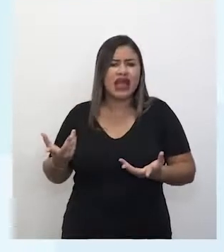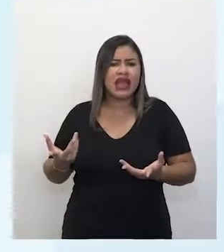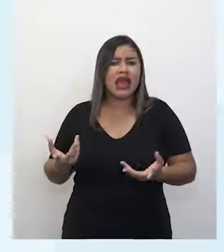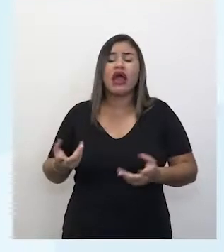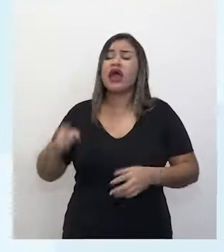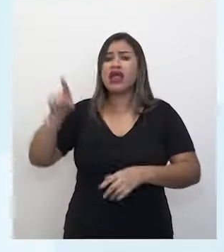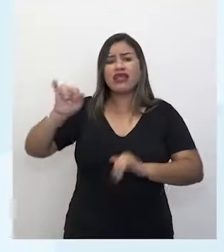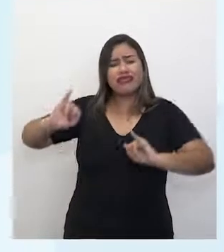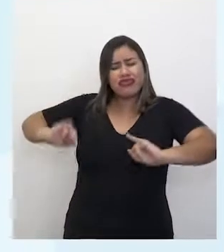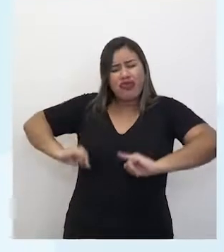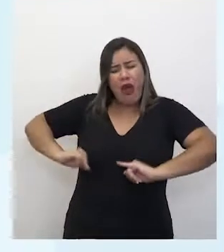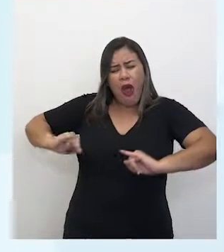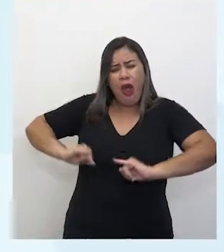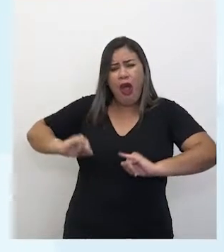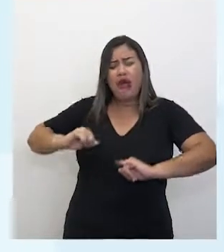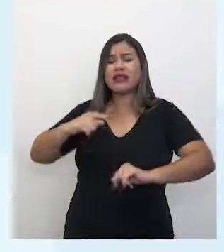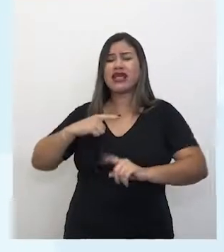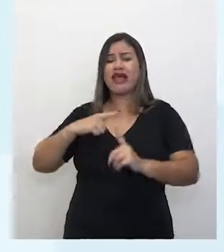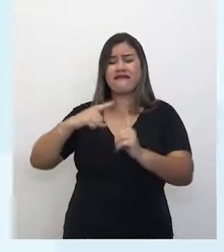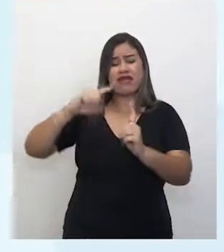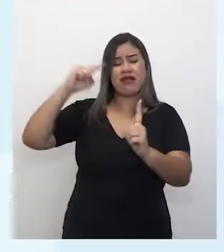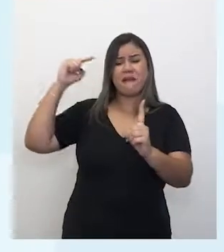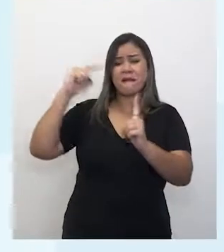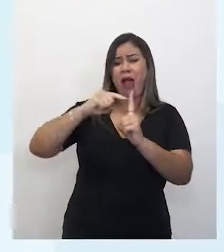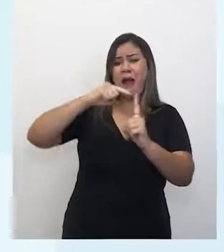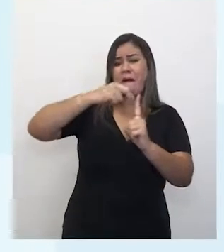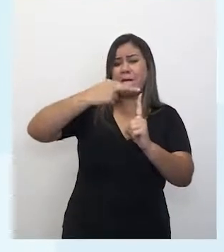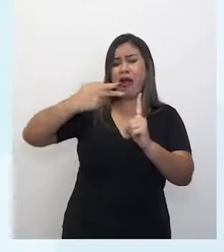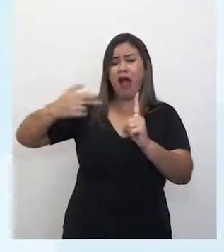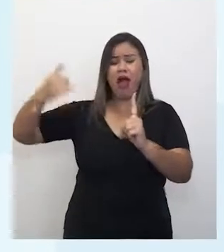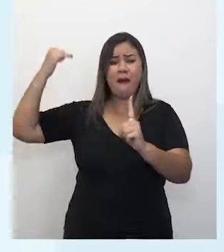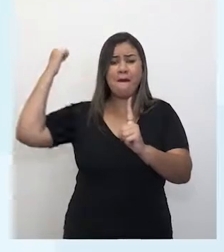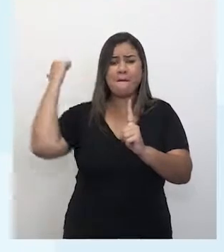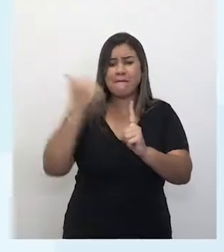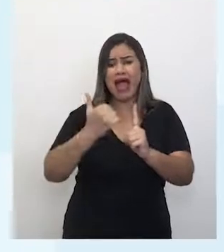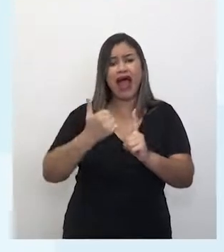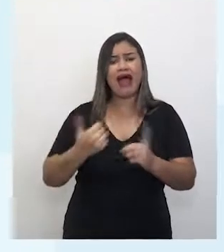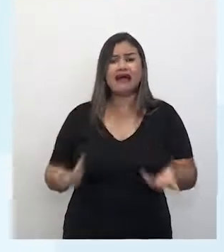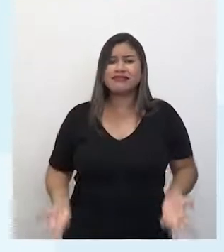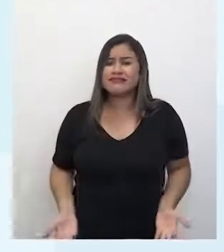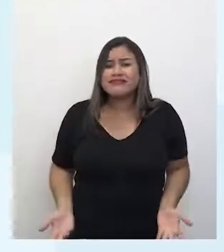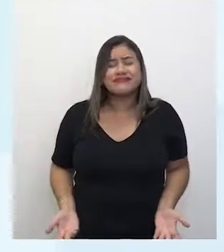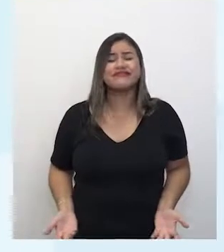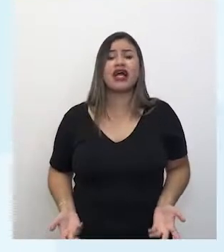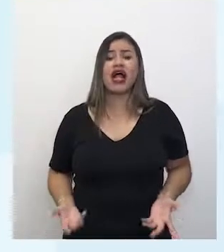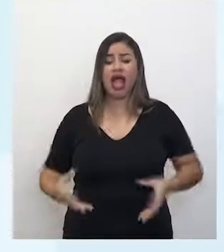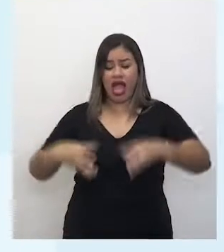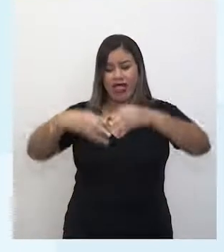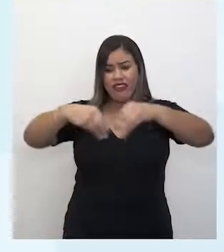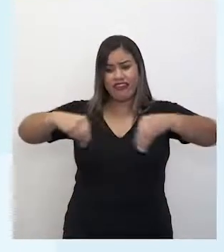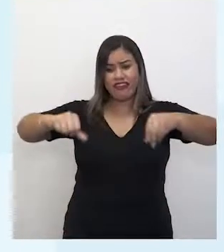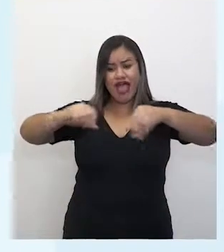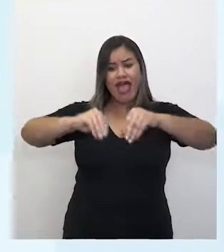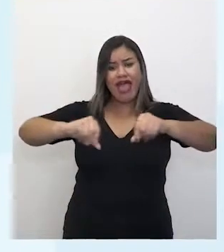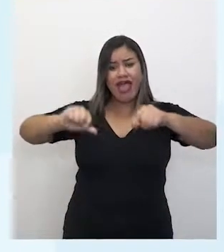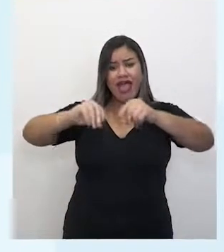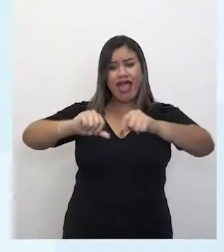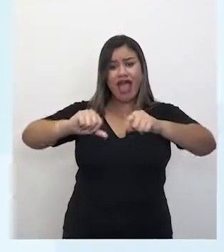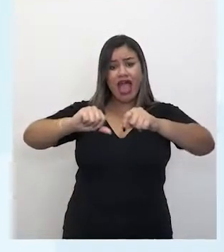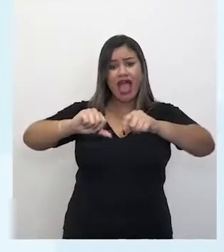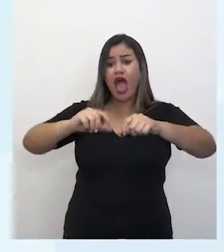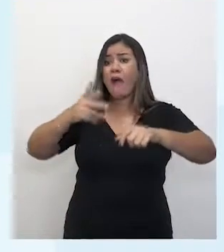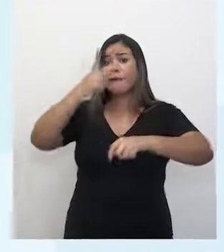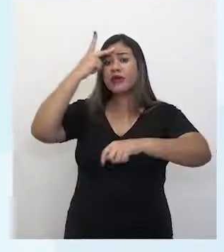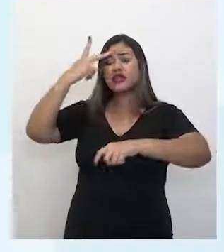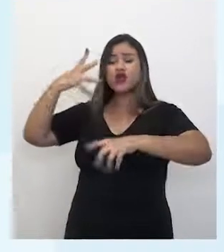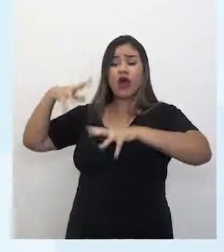porque sofreram um genocídio, porque as suas terras, elas foram retiradas, né, no processo de colonização.